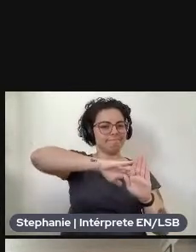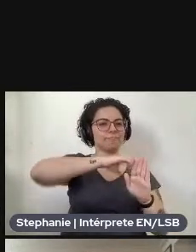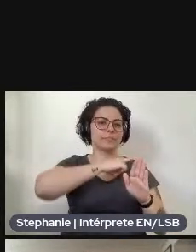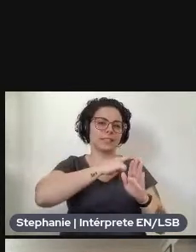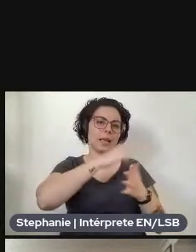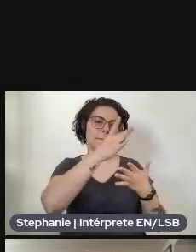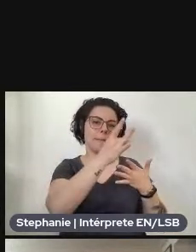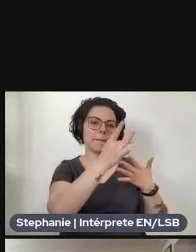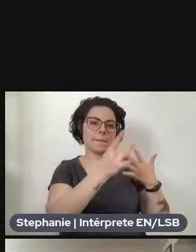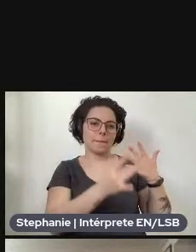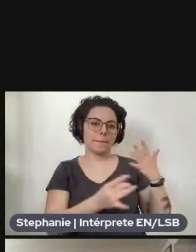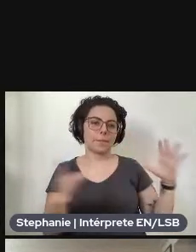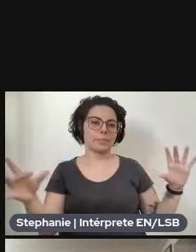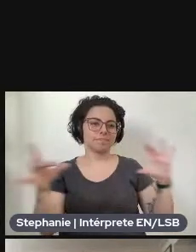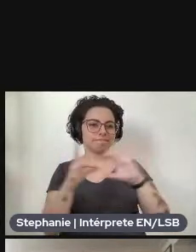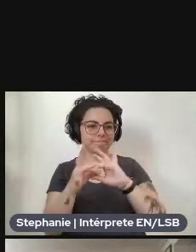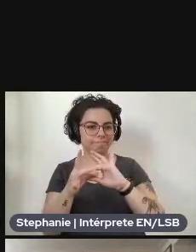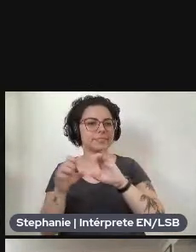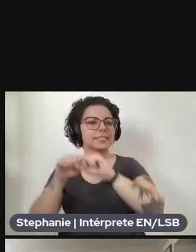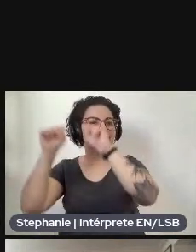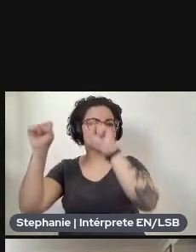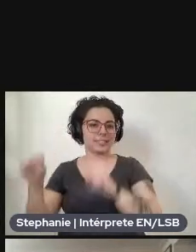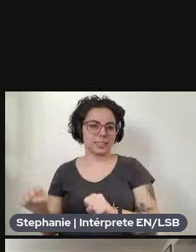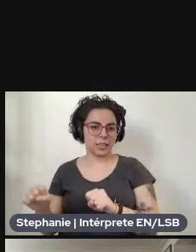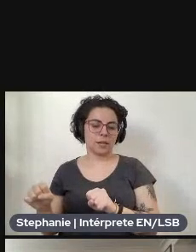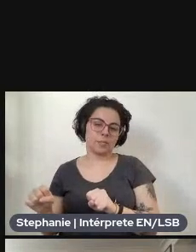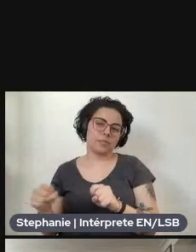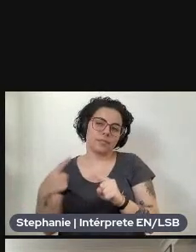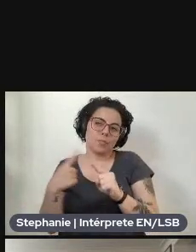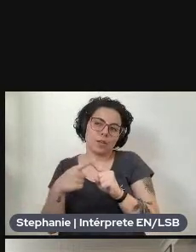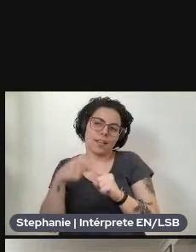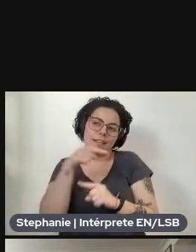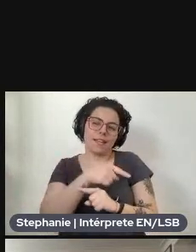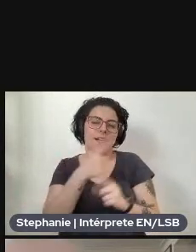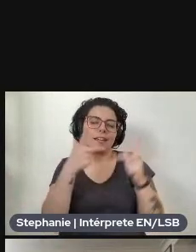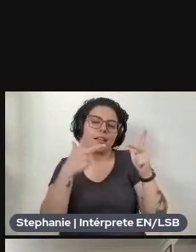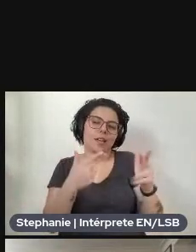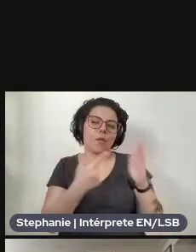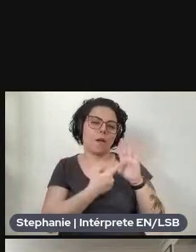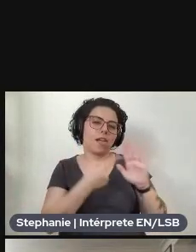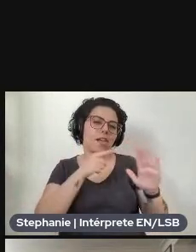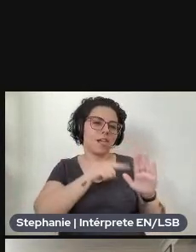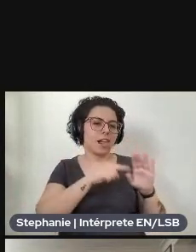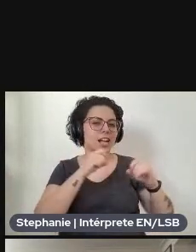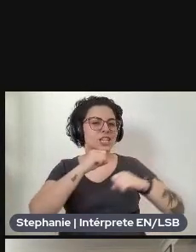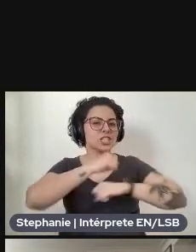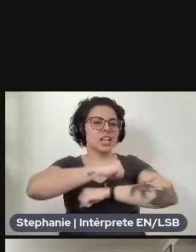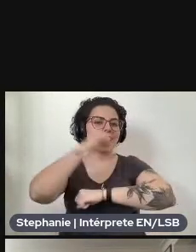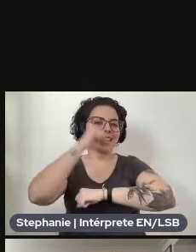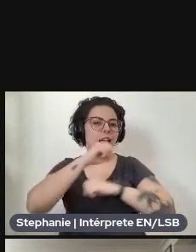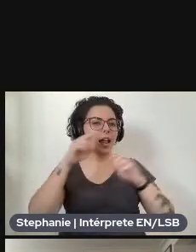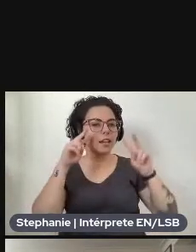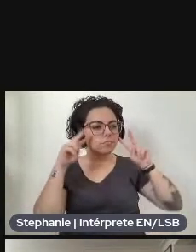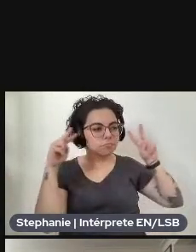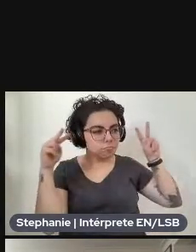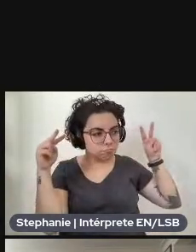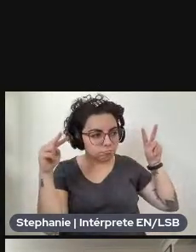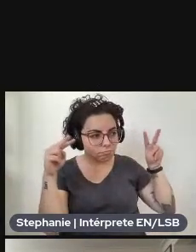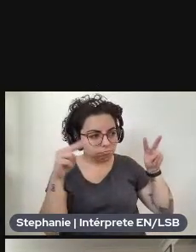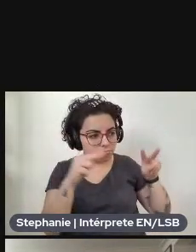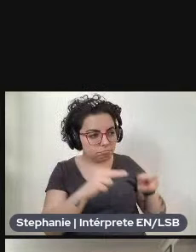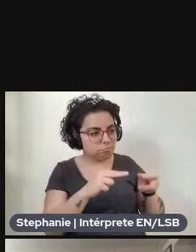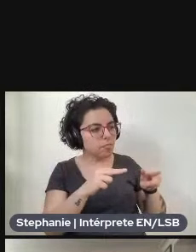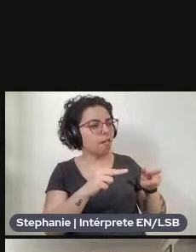descrever, vendo-os como janelas para um universo mais amplo, que é o sistema que